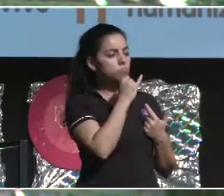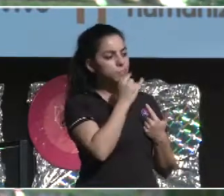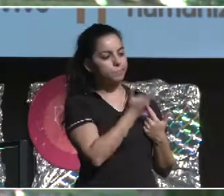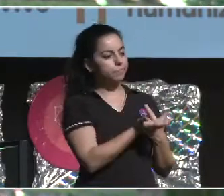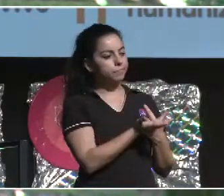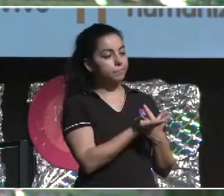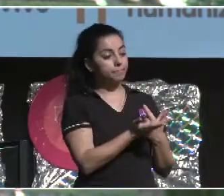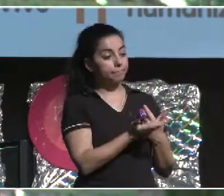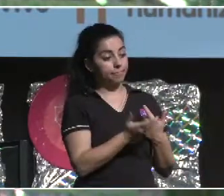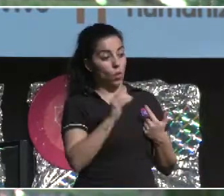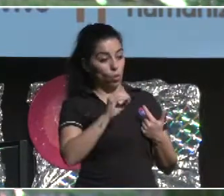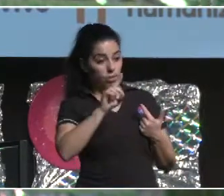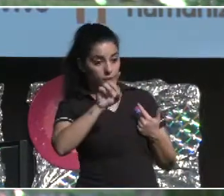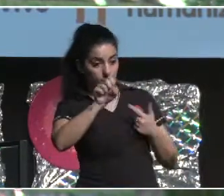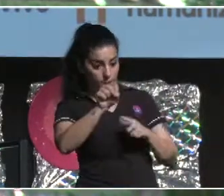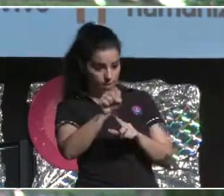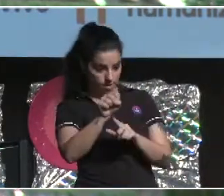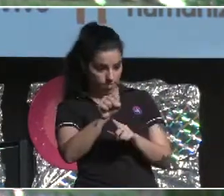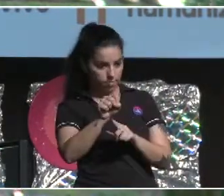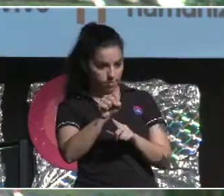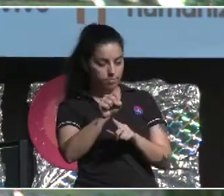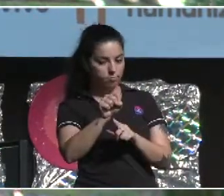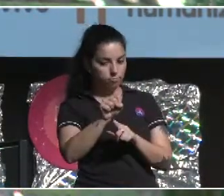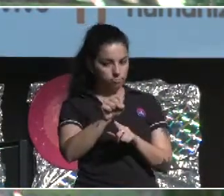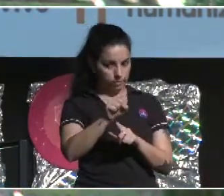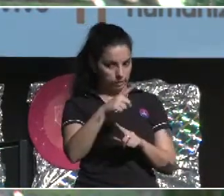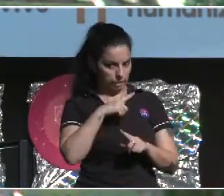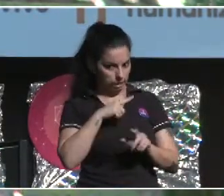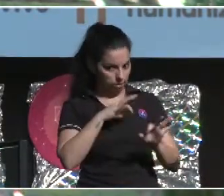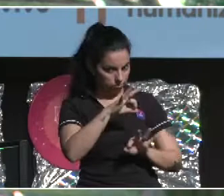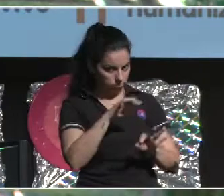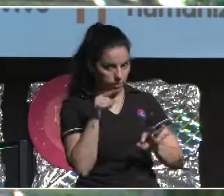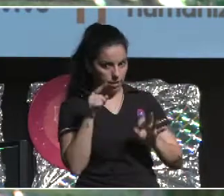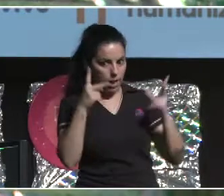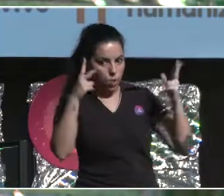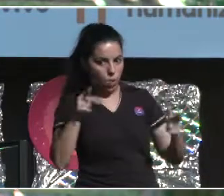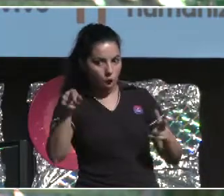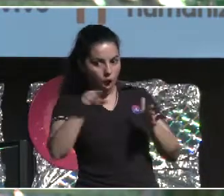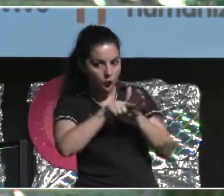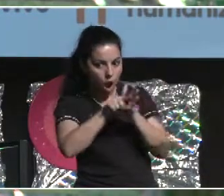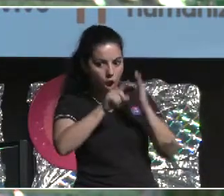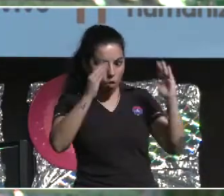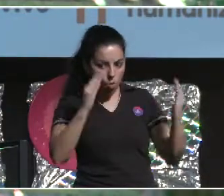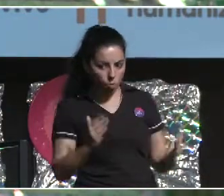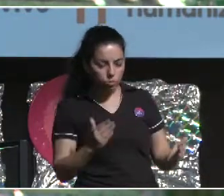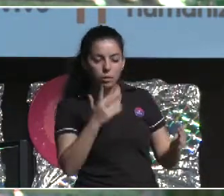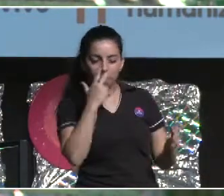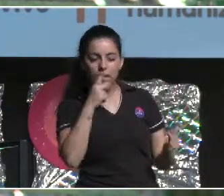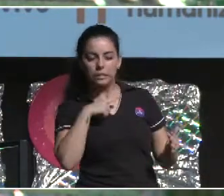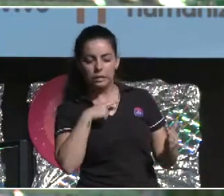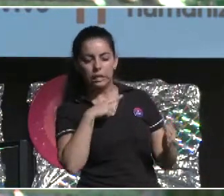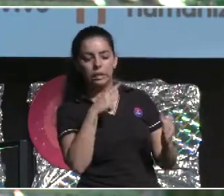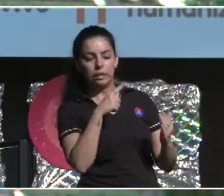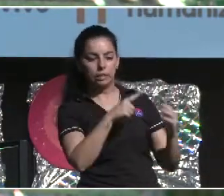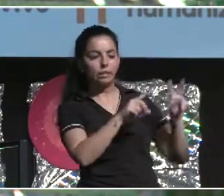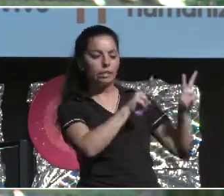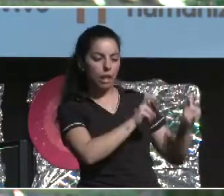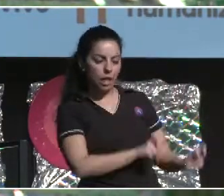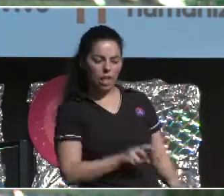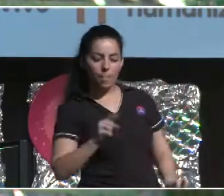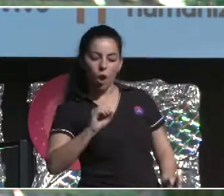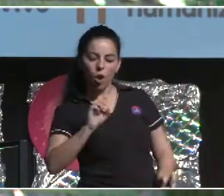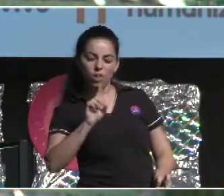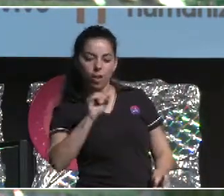em relação aos ODS, mas eu vou deixar para as perguntas, né, para ver se tem temas também negligenciados no país. E é bem interessante ter esse